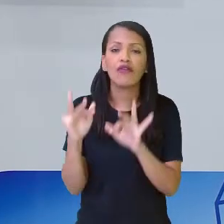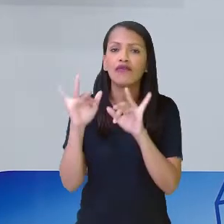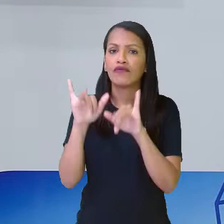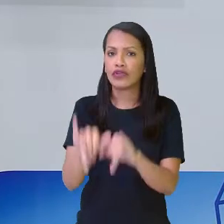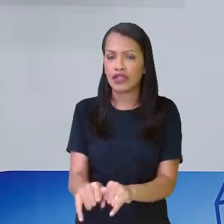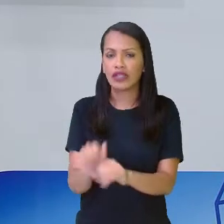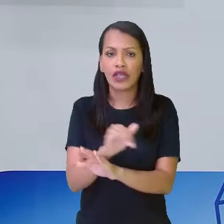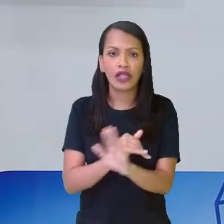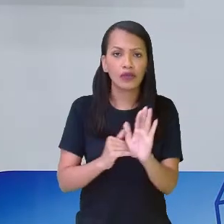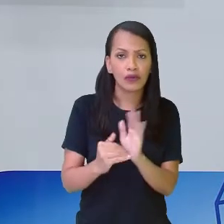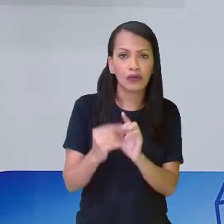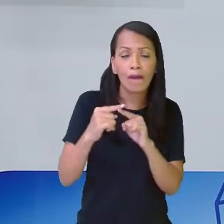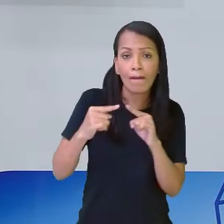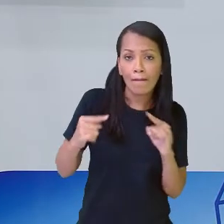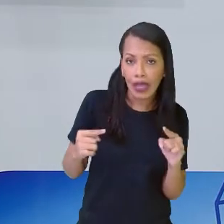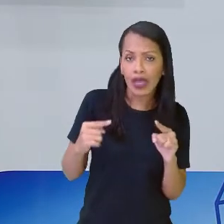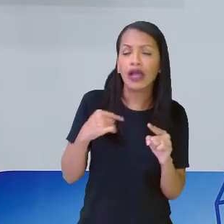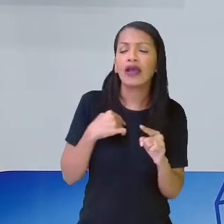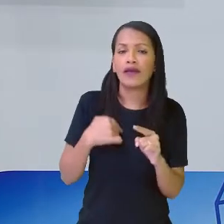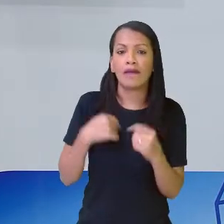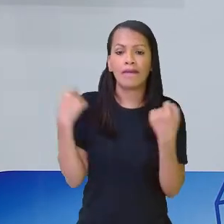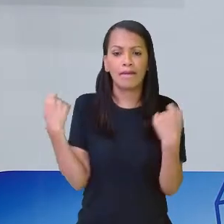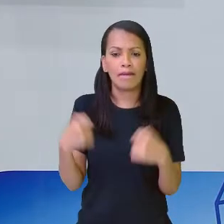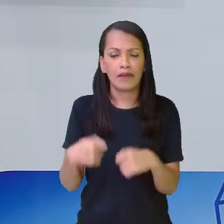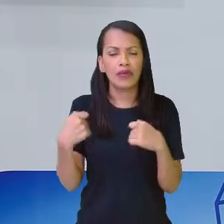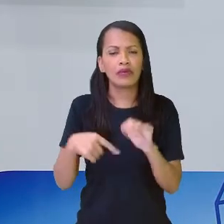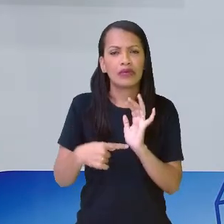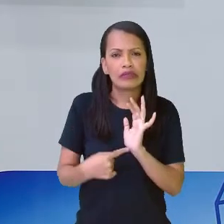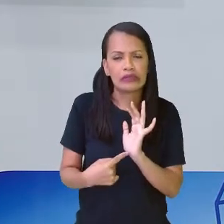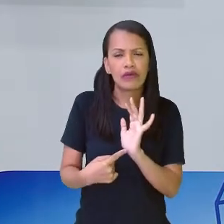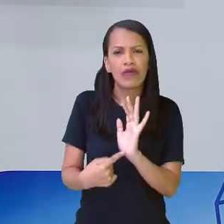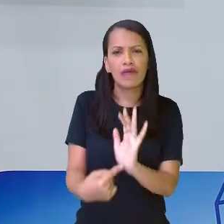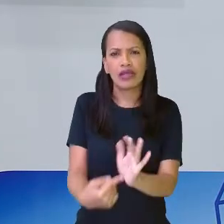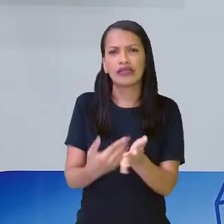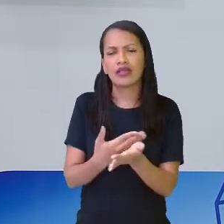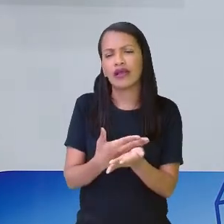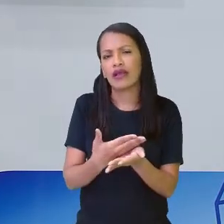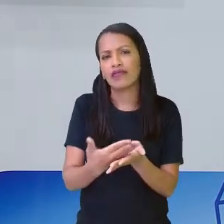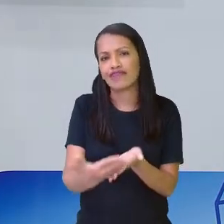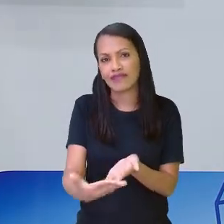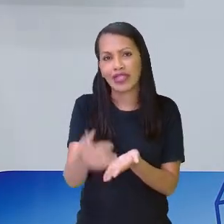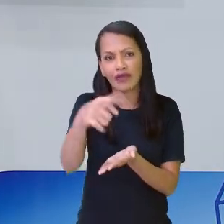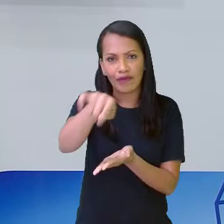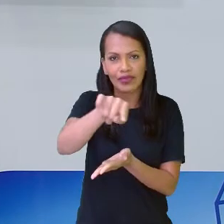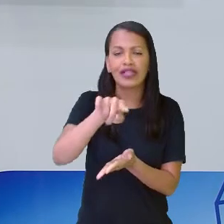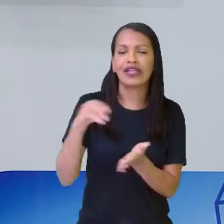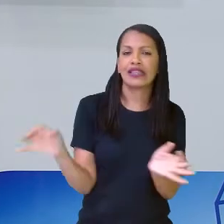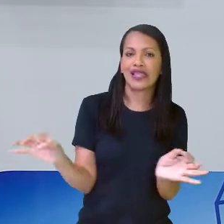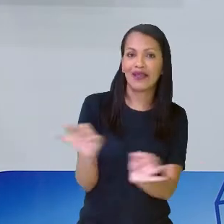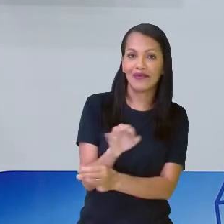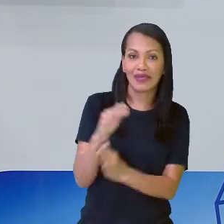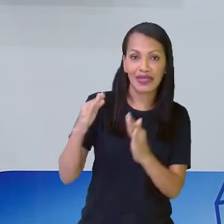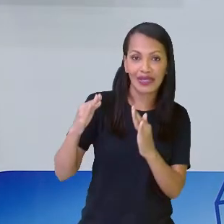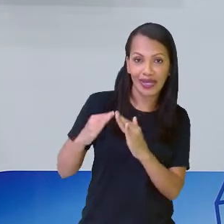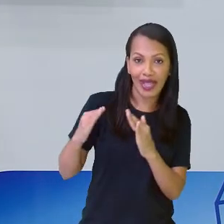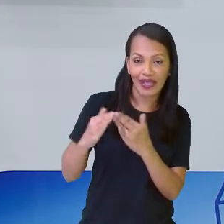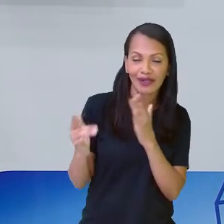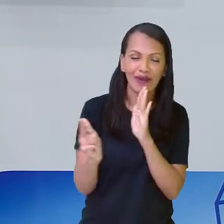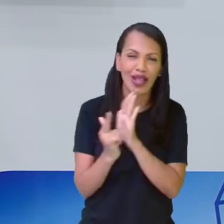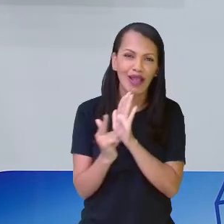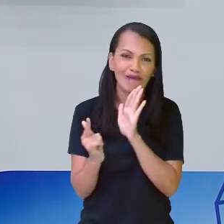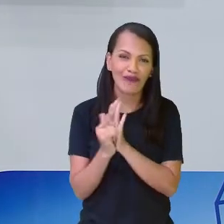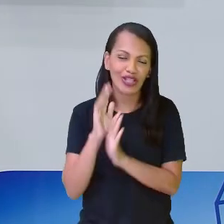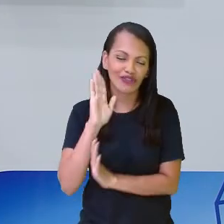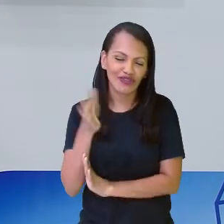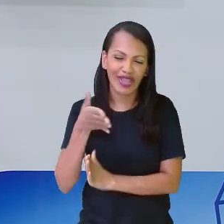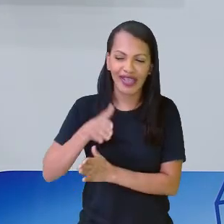finalizar tudo. Mas aí a gente dá o primeiro passo e depois vocês terminam aí na casa de vocês. Então pega uma folha, já vai